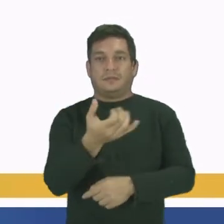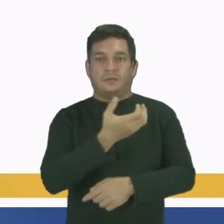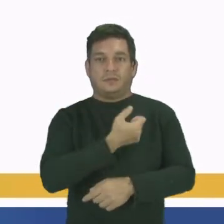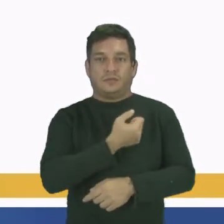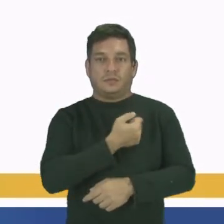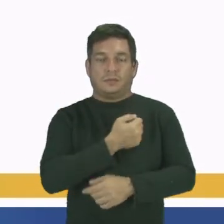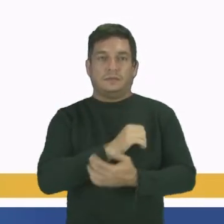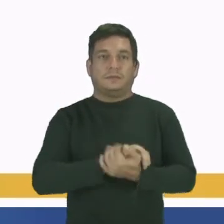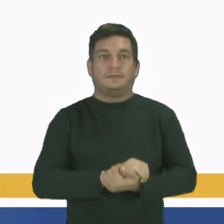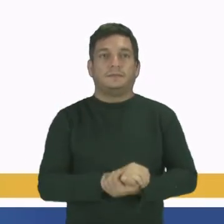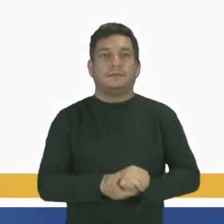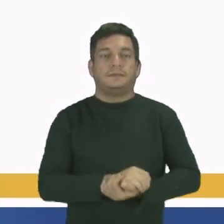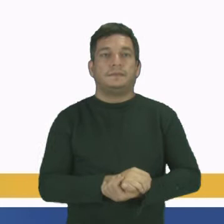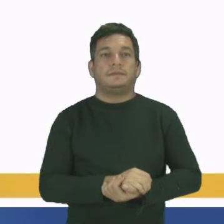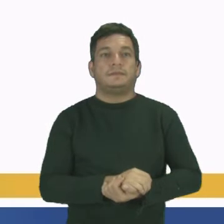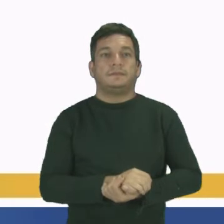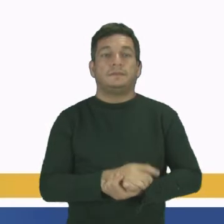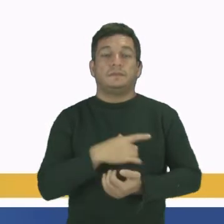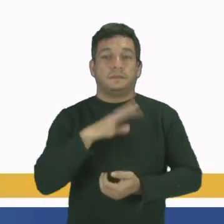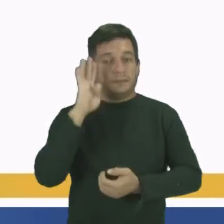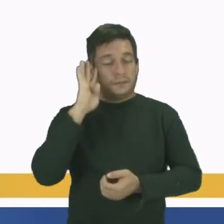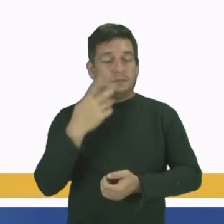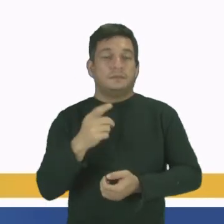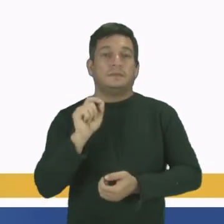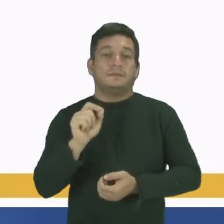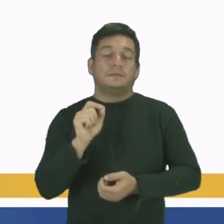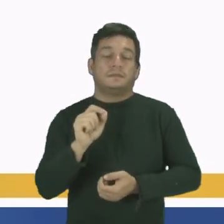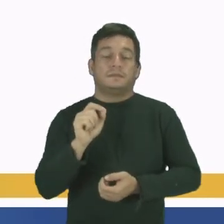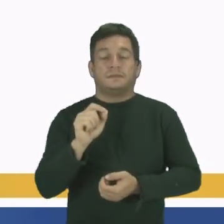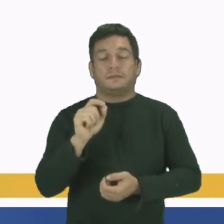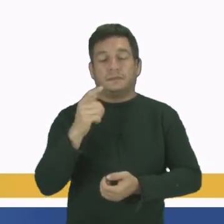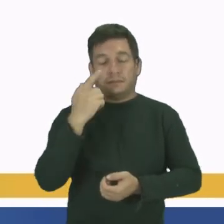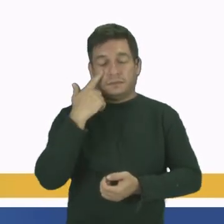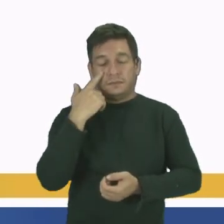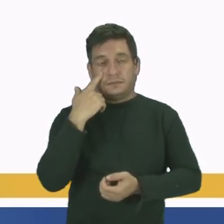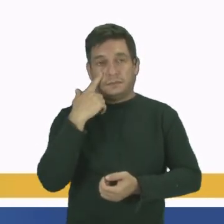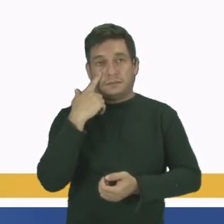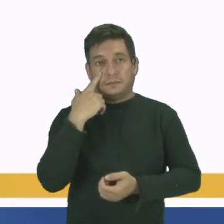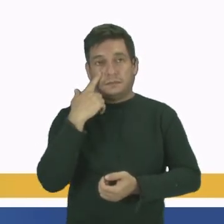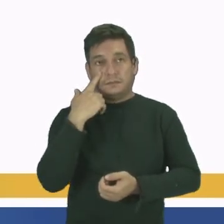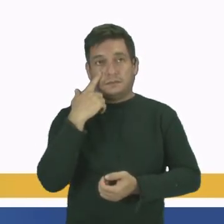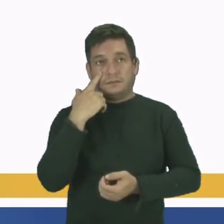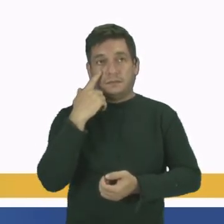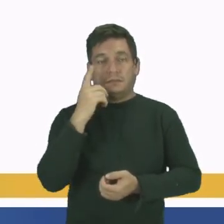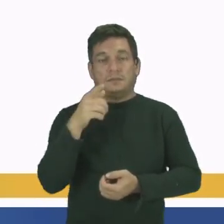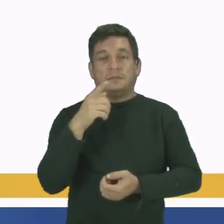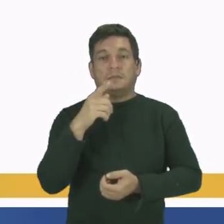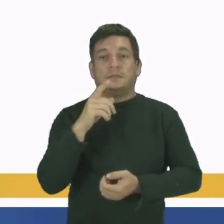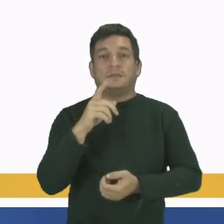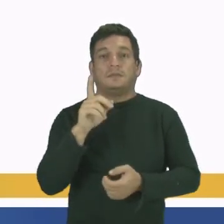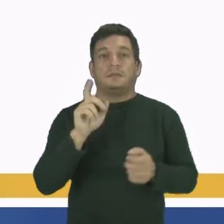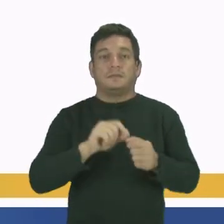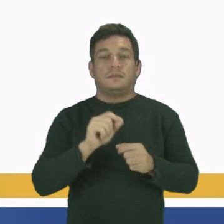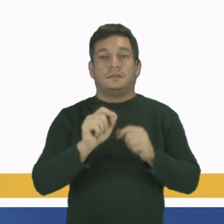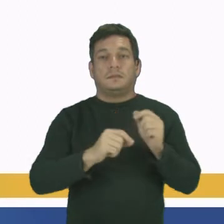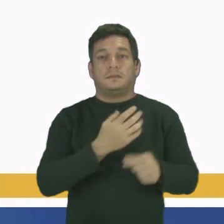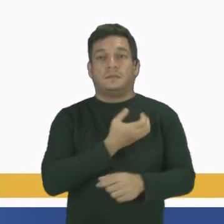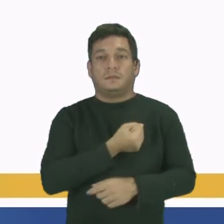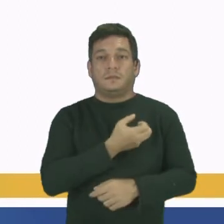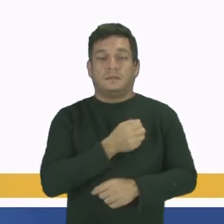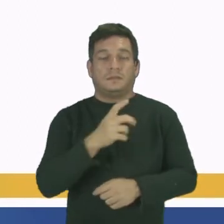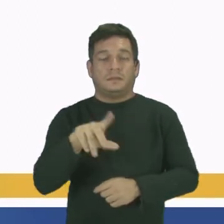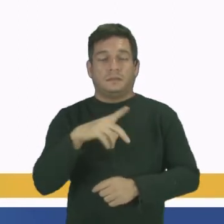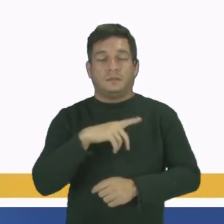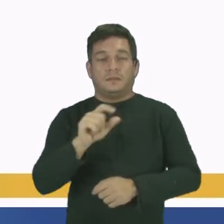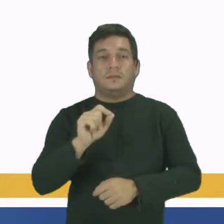elementos, tá? E aí, resolvendo essas operações de adição, subtração desses números, você terá